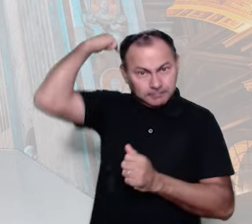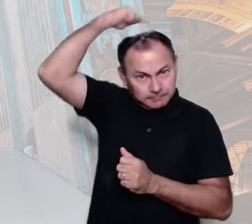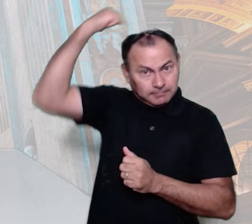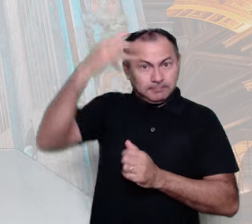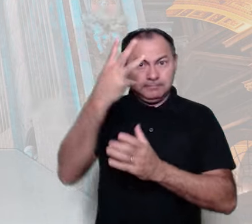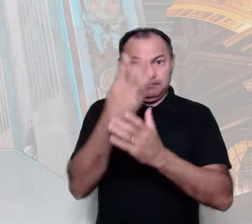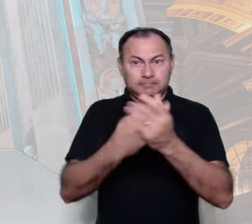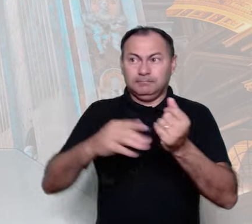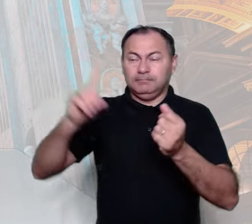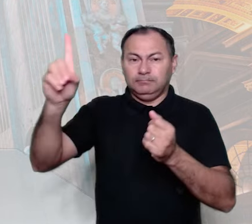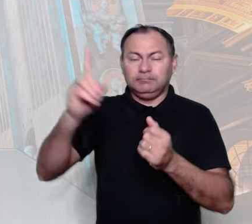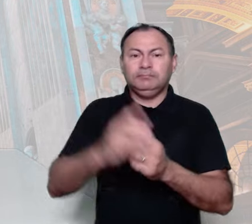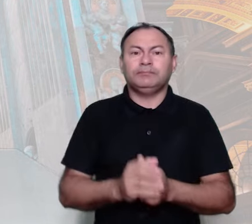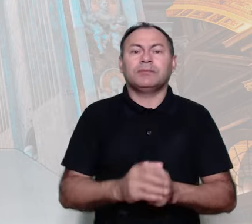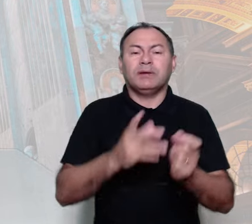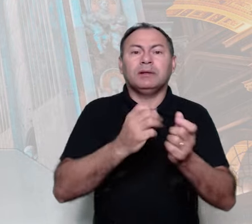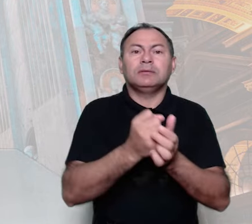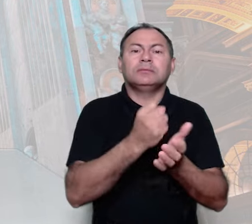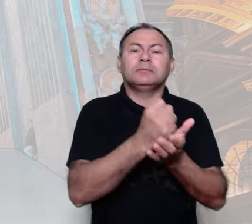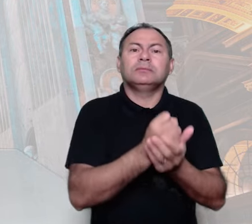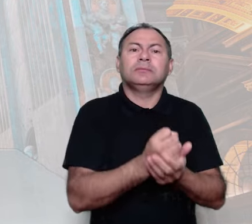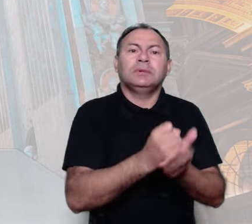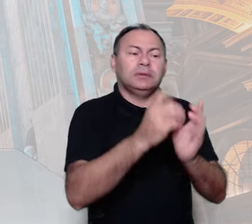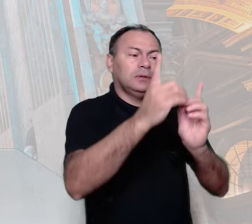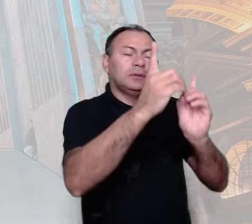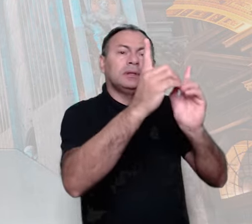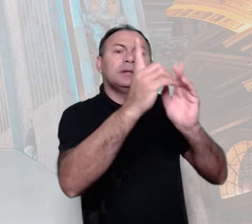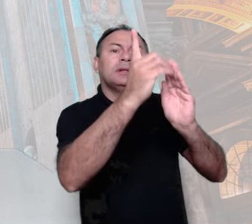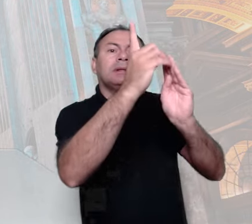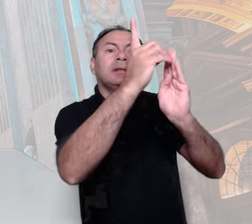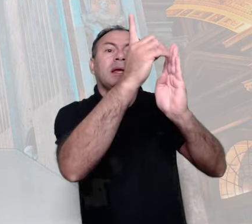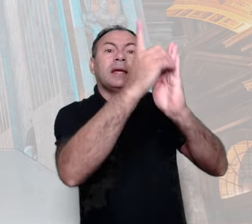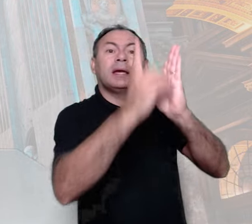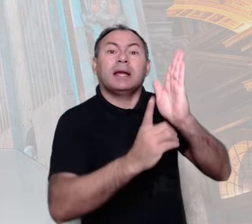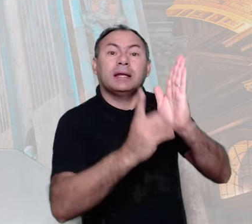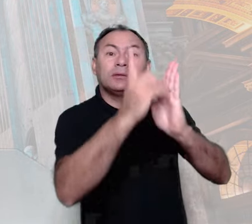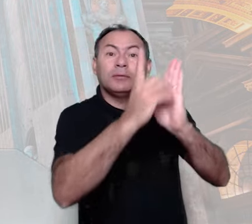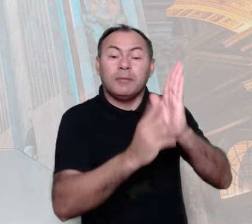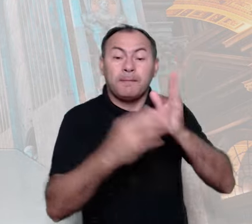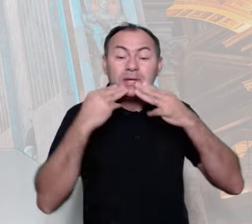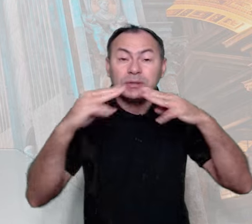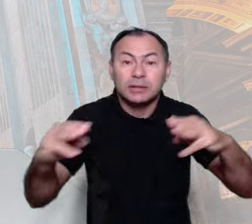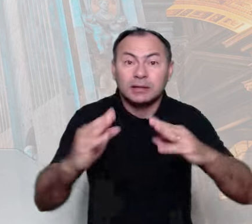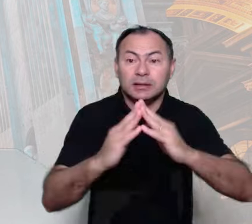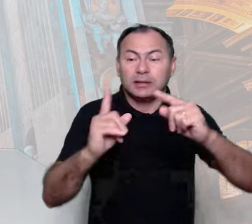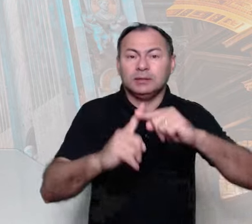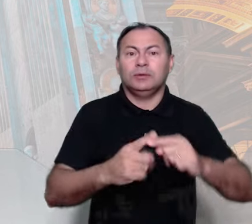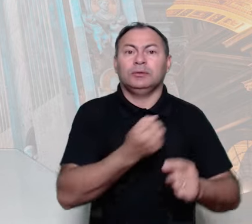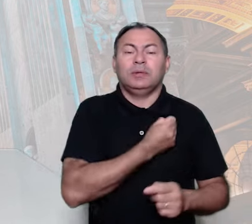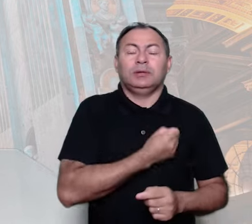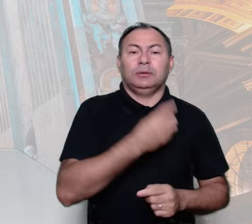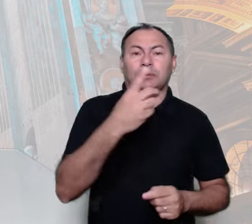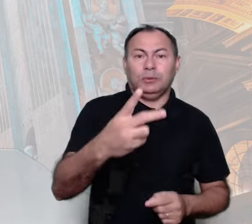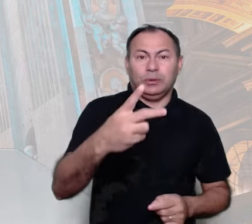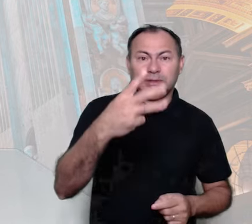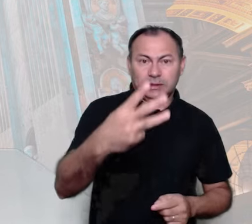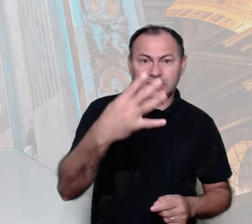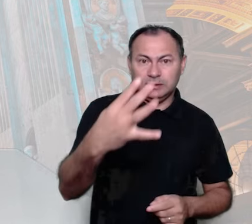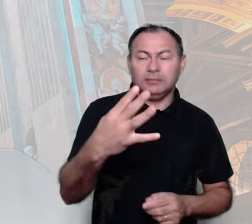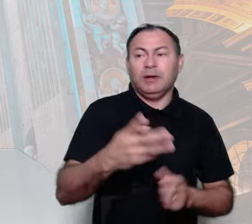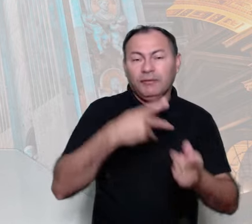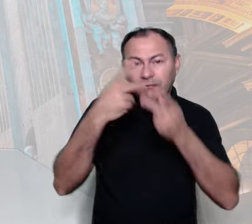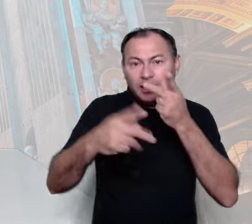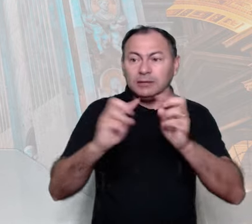Esse mesmo esquema se repete no decreto sobre a atividade missionária da Igreja. Lá também os números 2, 3 e 4